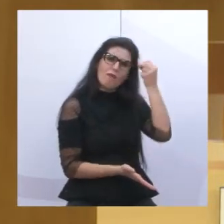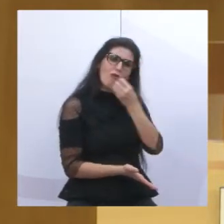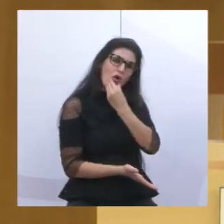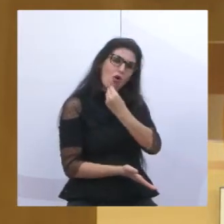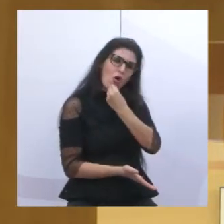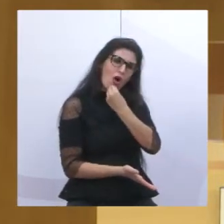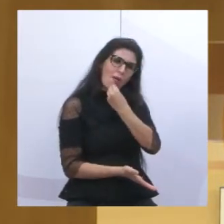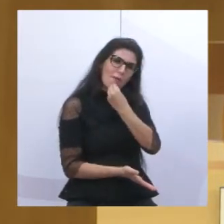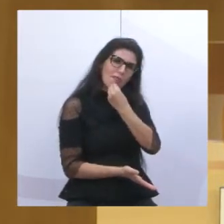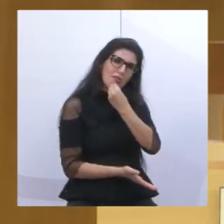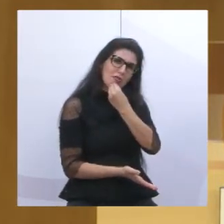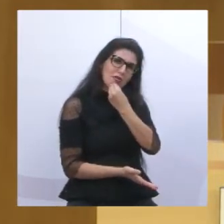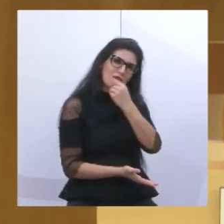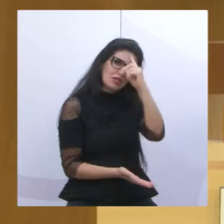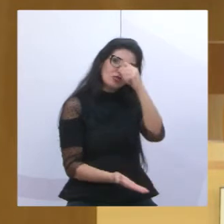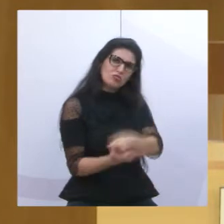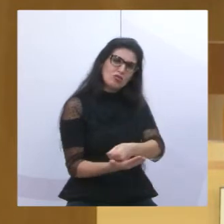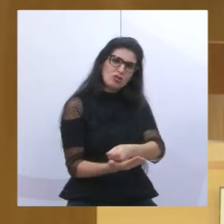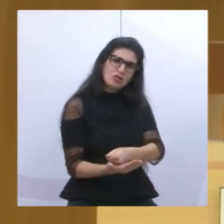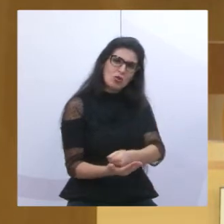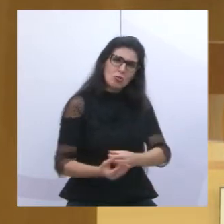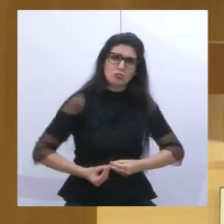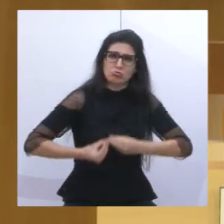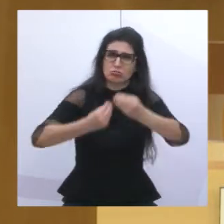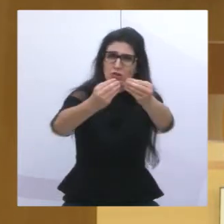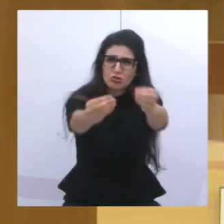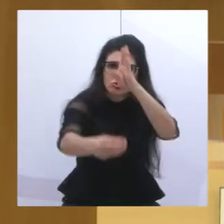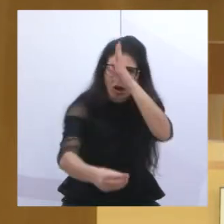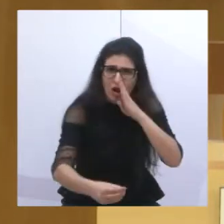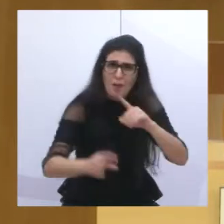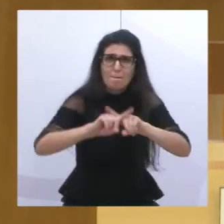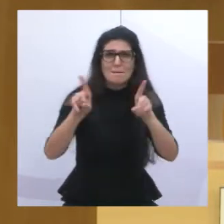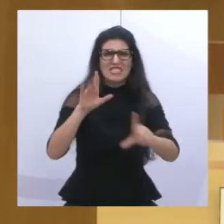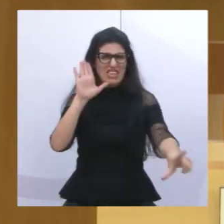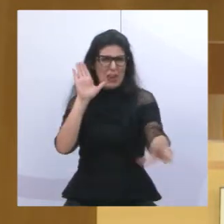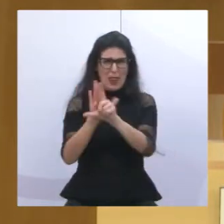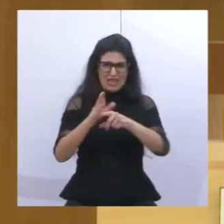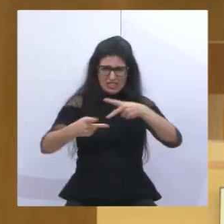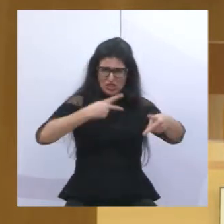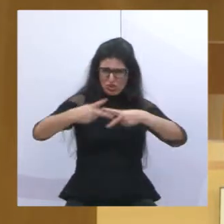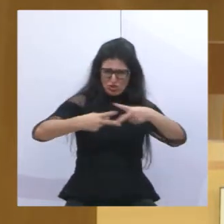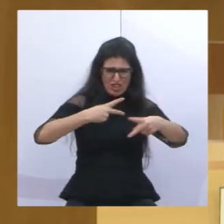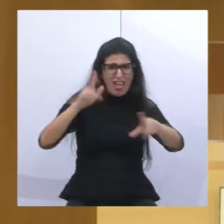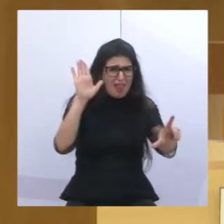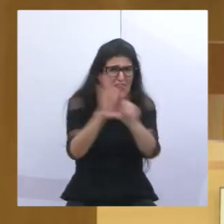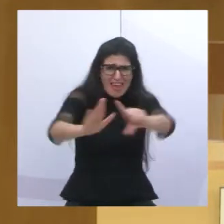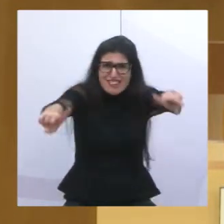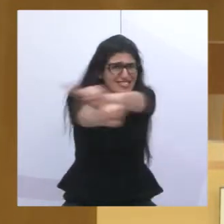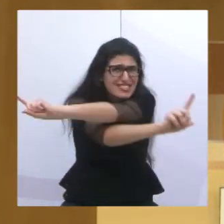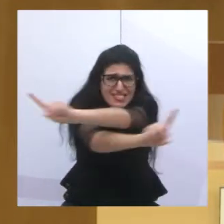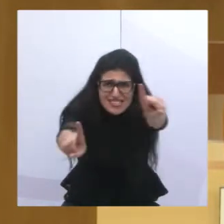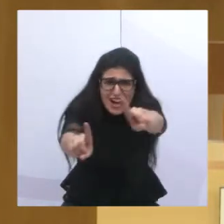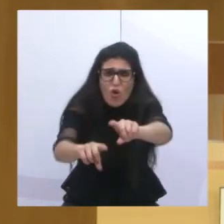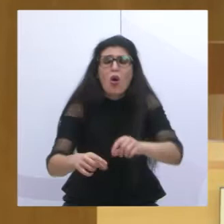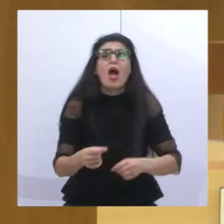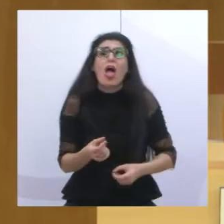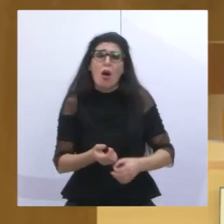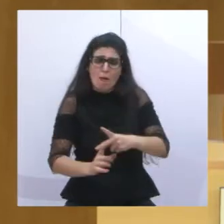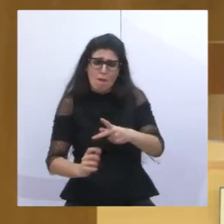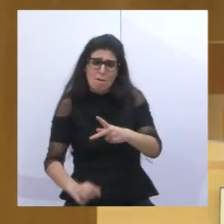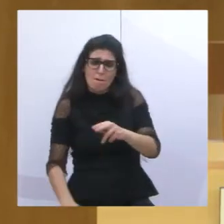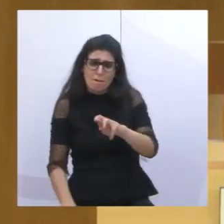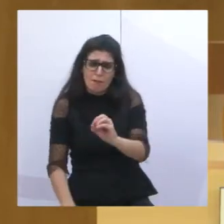cede o medicamento, mas não é lei, lá não é lei, lá em São José não é lei, é uma prerrogativa